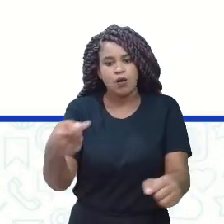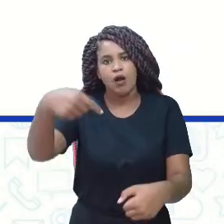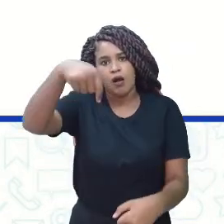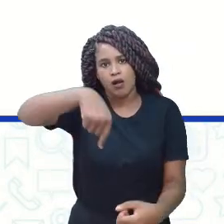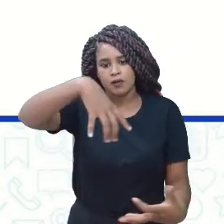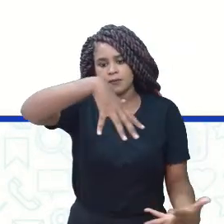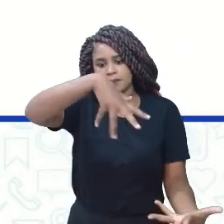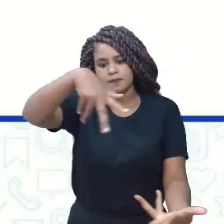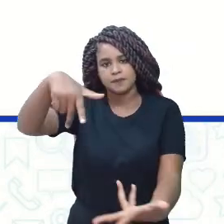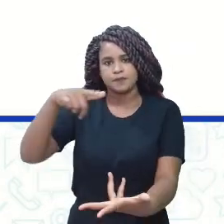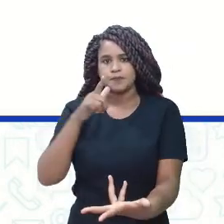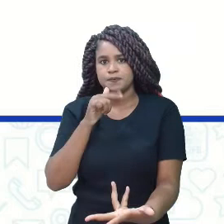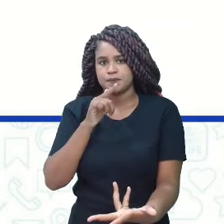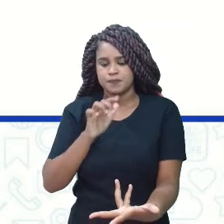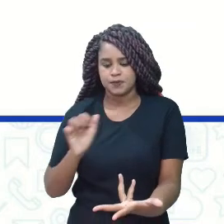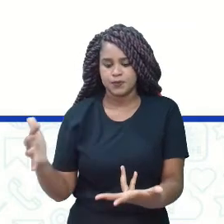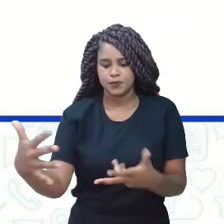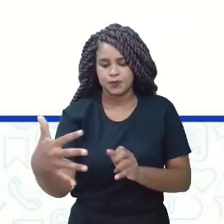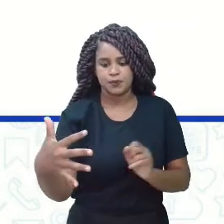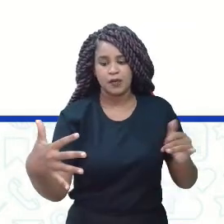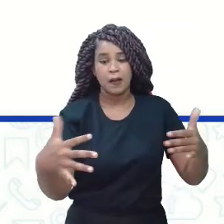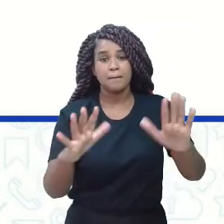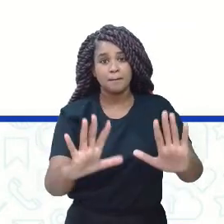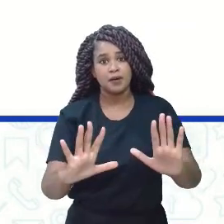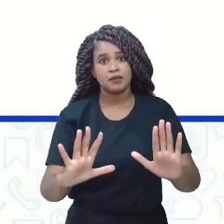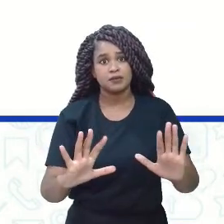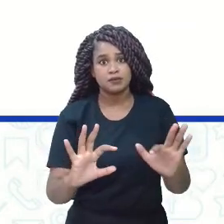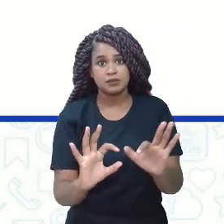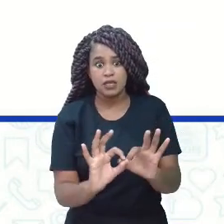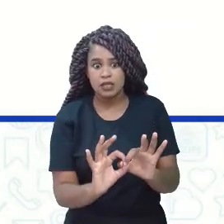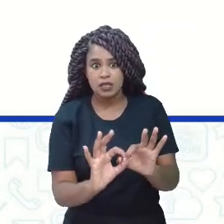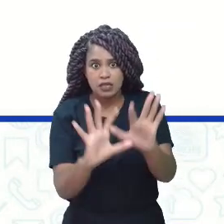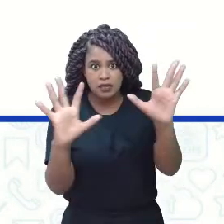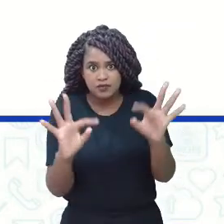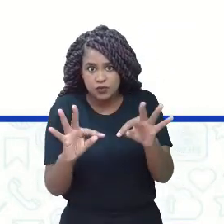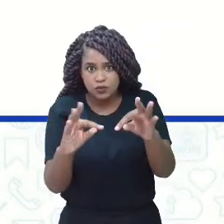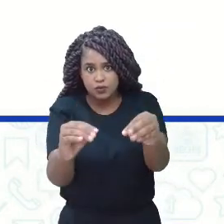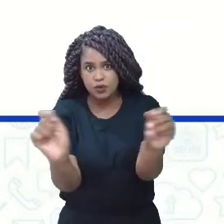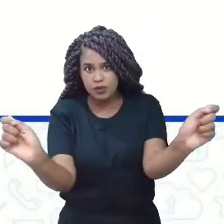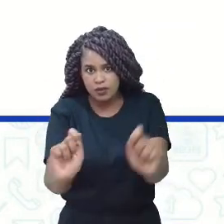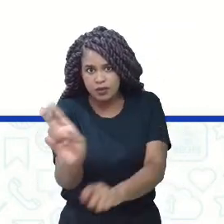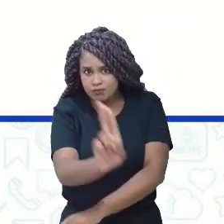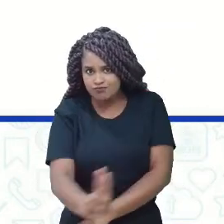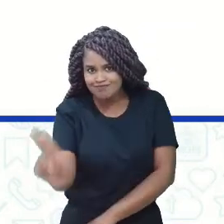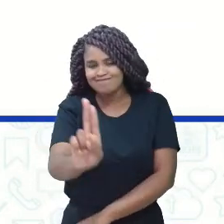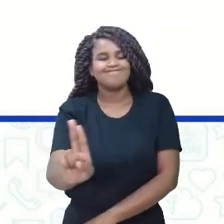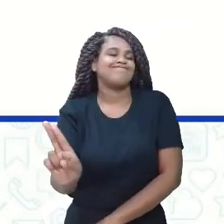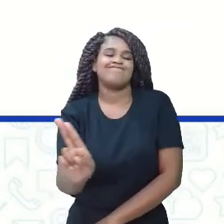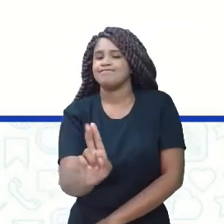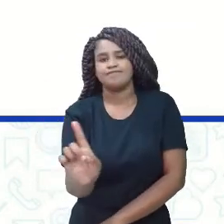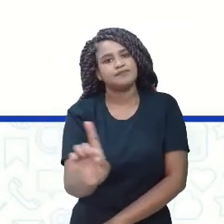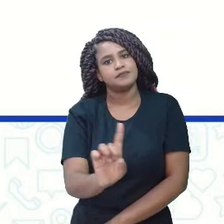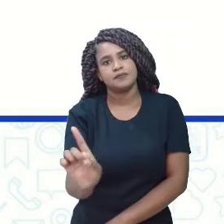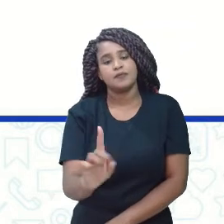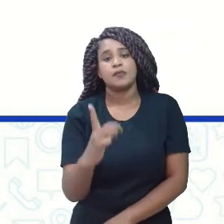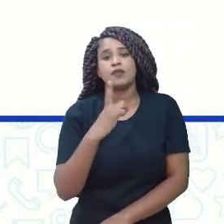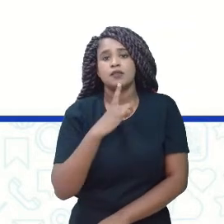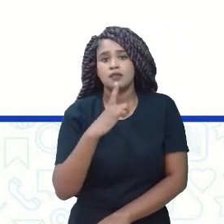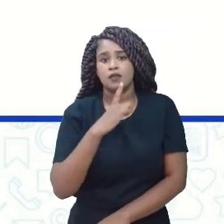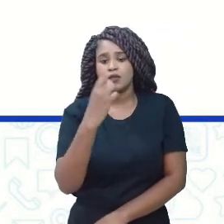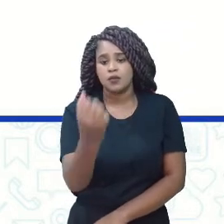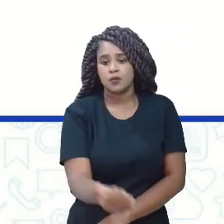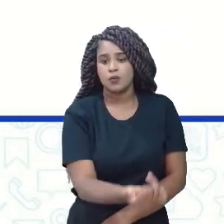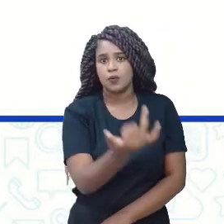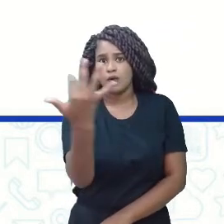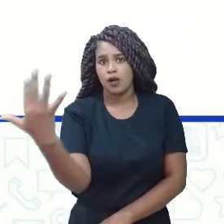Entretanto, nem toda essa água disponível pode ser aproveitada pelo ser humano. Né? Isso, então, a gente sabe aí que tem uma grande